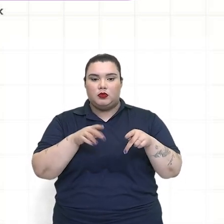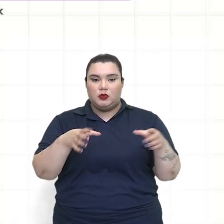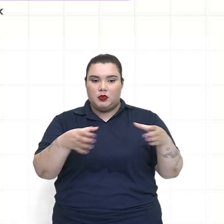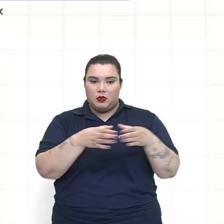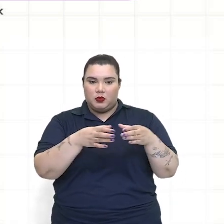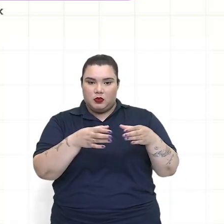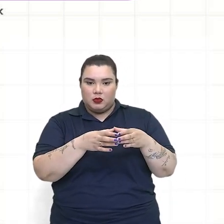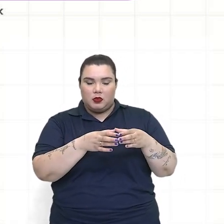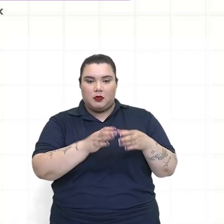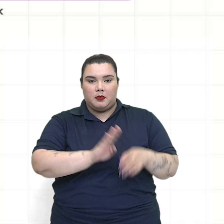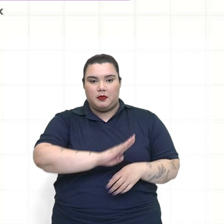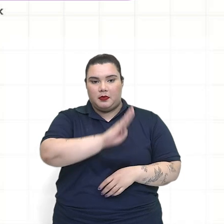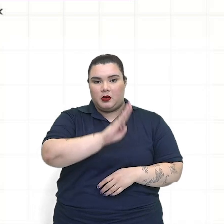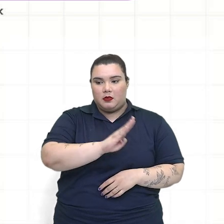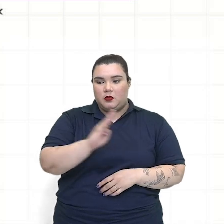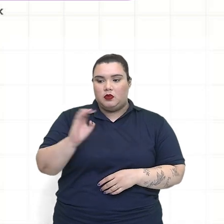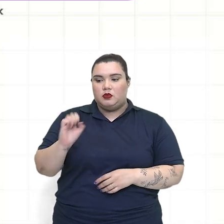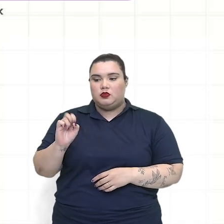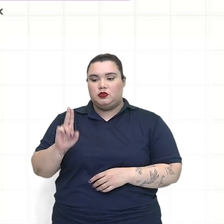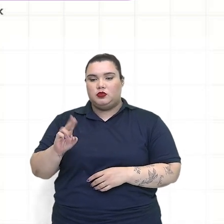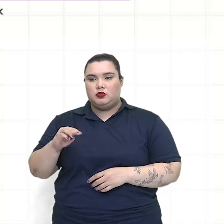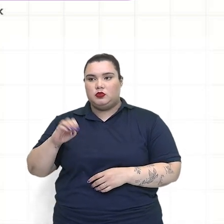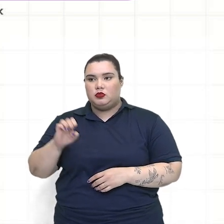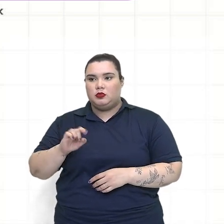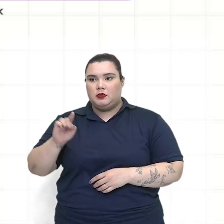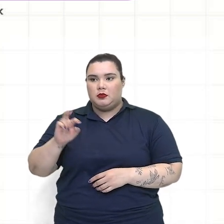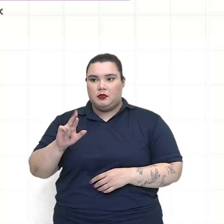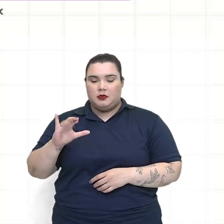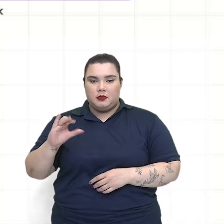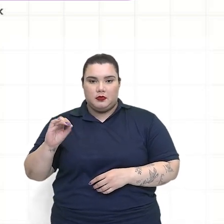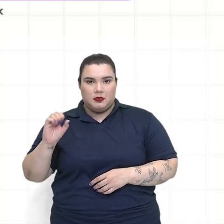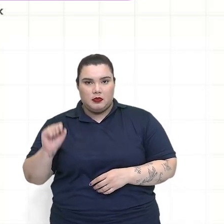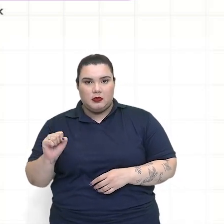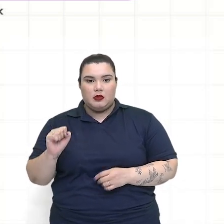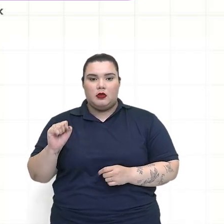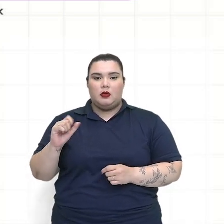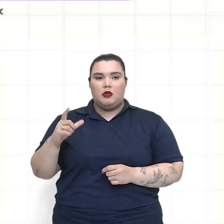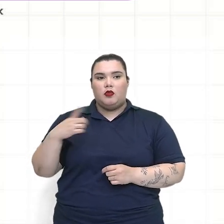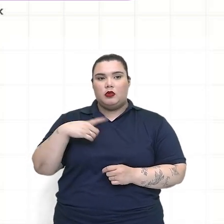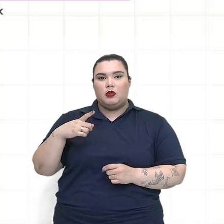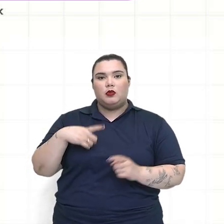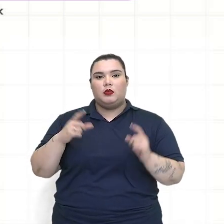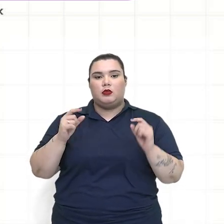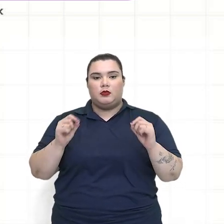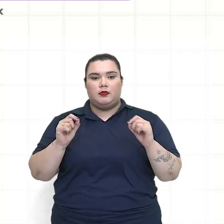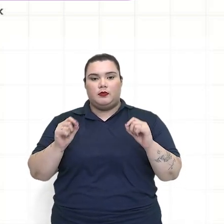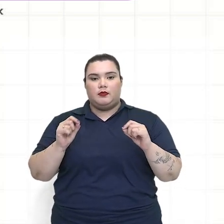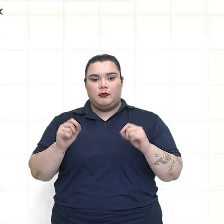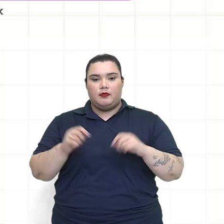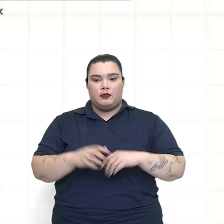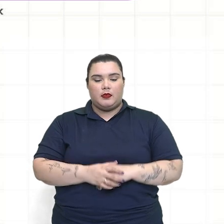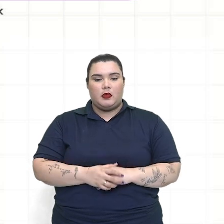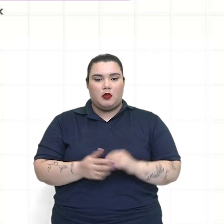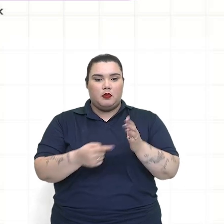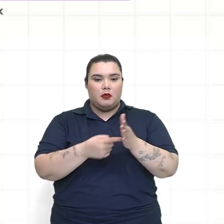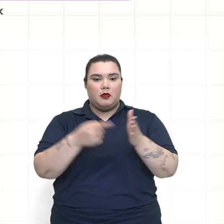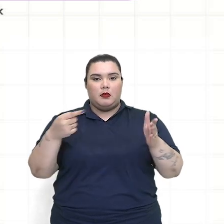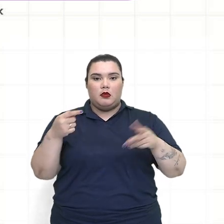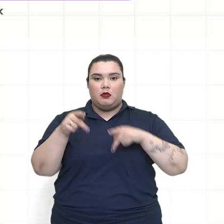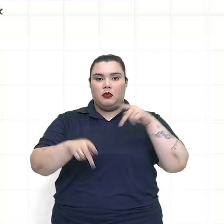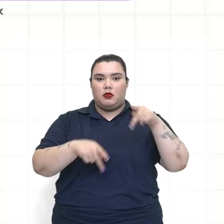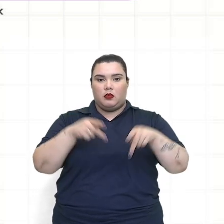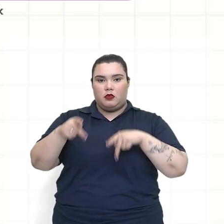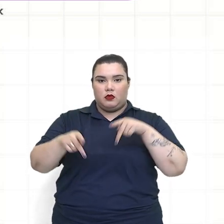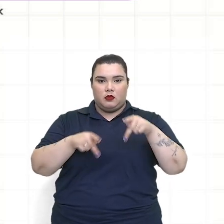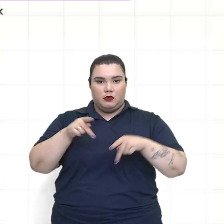né, os babilônicos e sumérios, eles foram, né, a primeira civilização